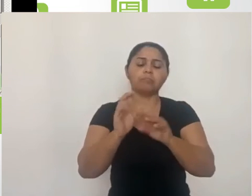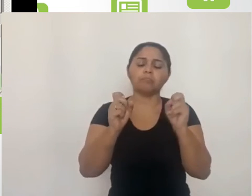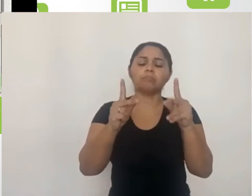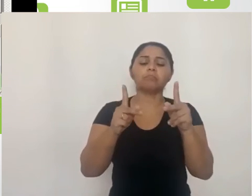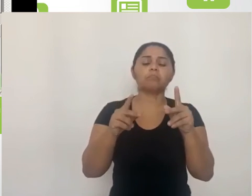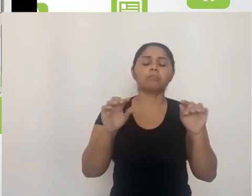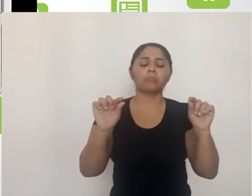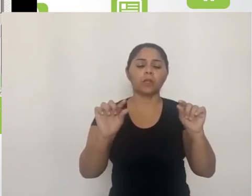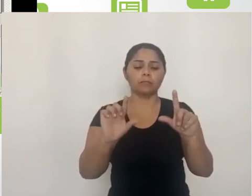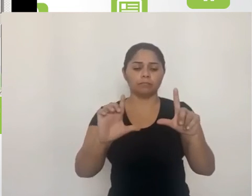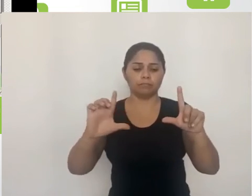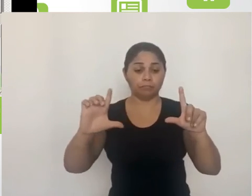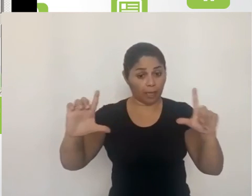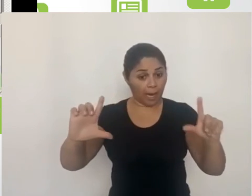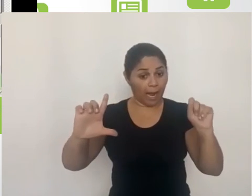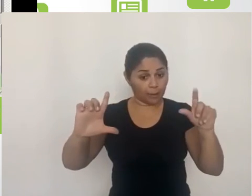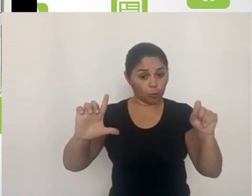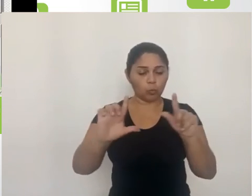Ok.